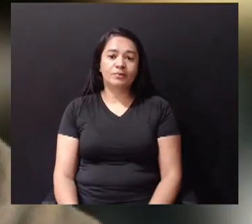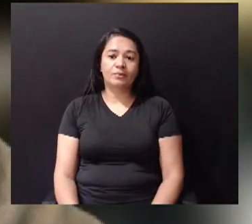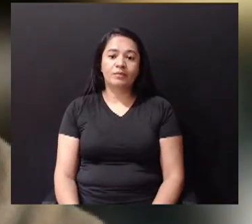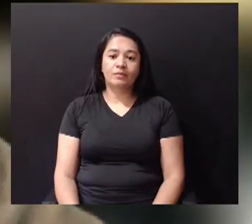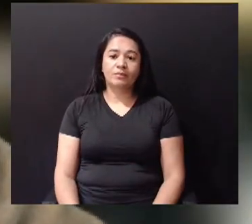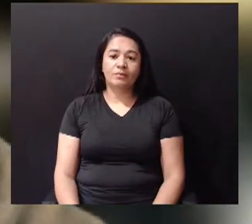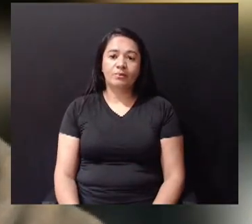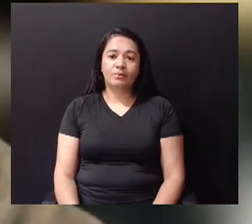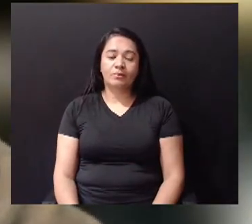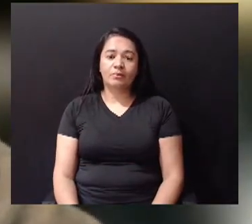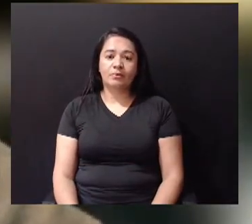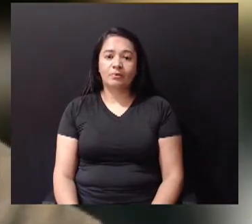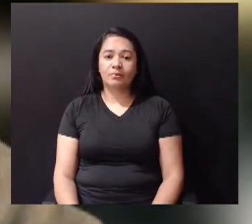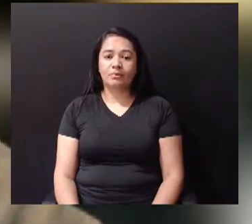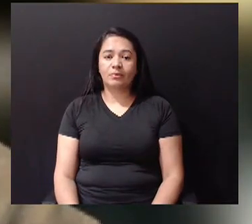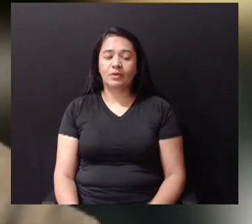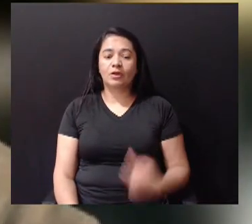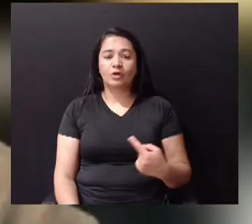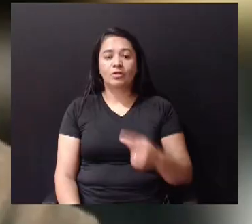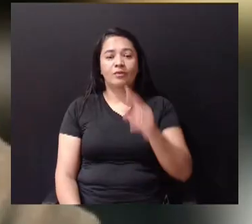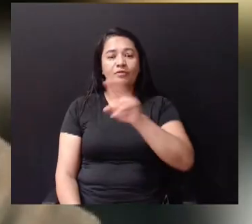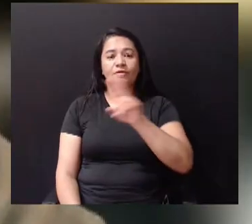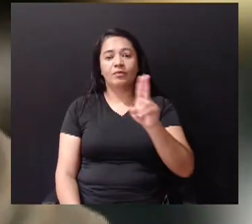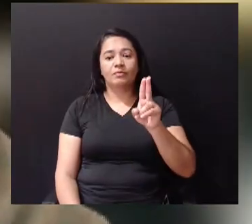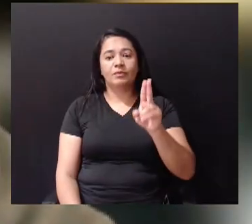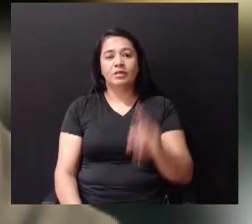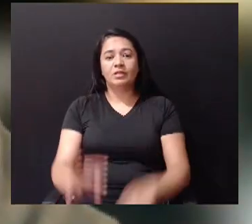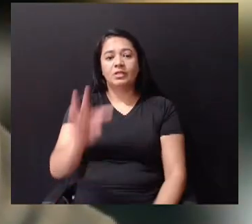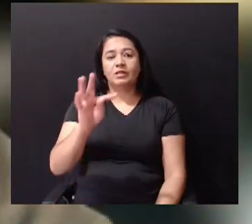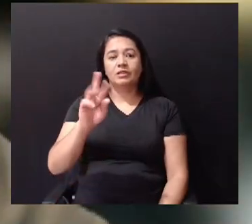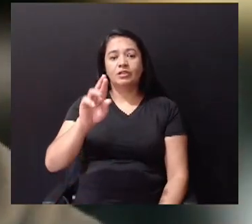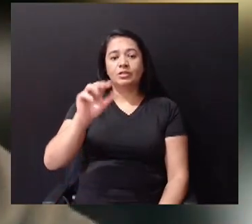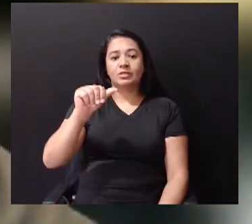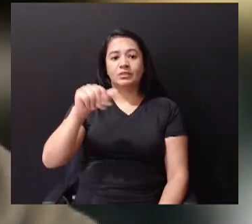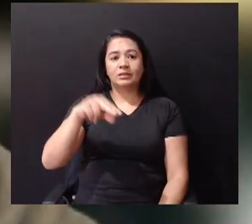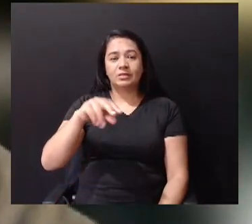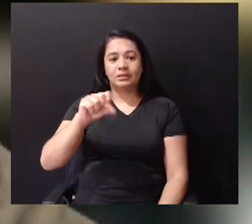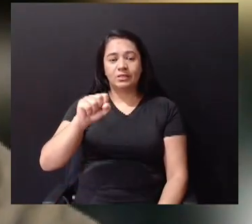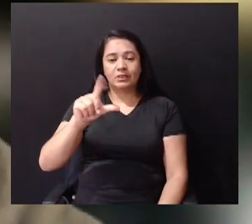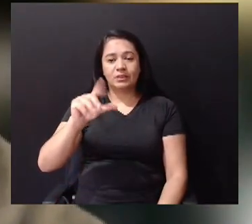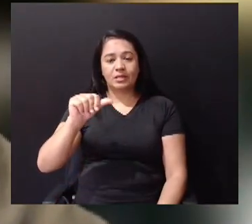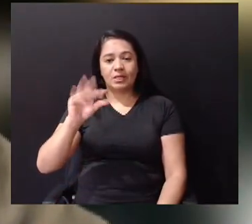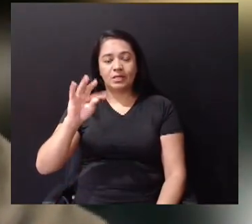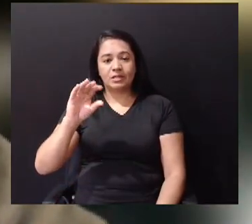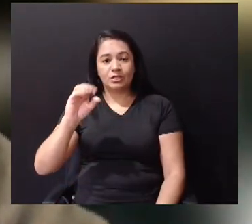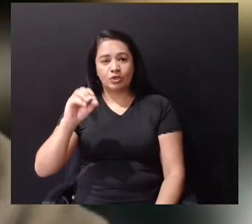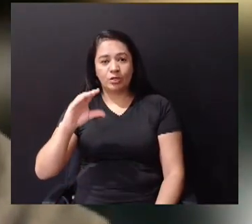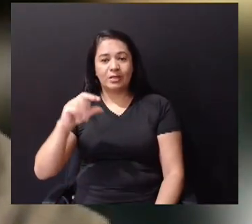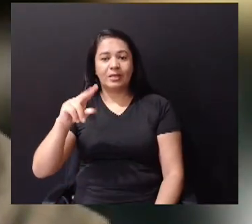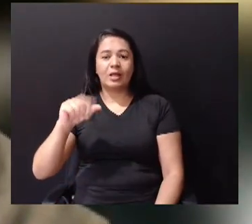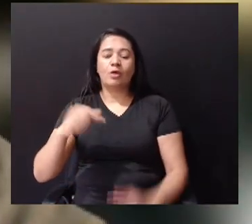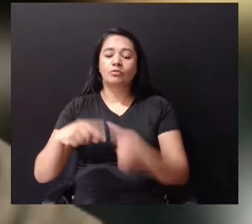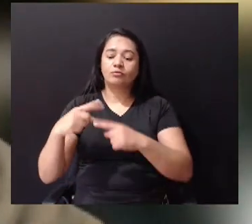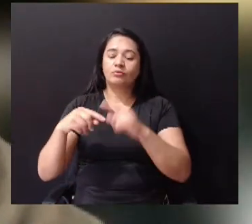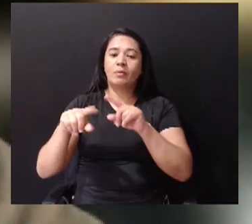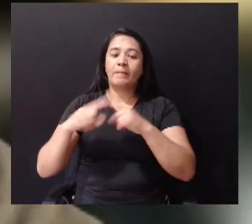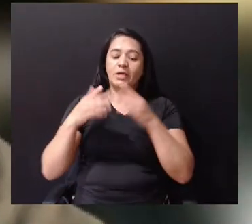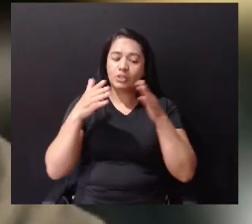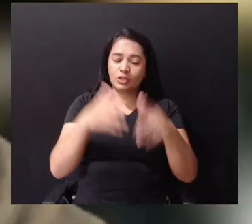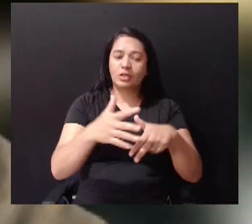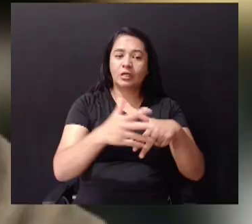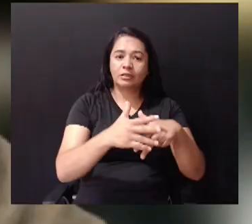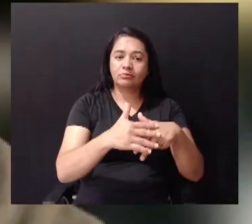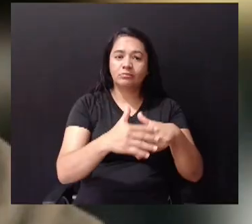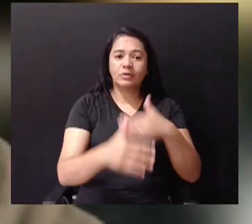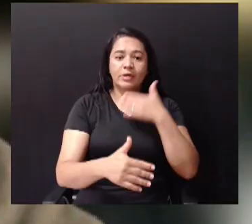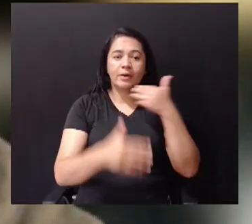o que a gente chama de translacional, quer dizer, aquilo que a gente desenvolve, mas chega no paciente e de alguma forma melhora a condição do